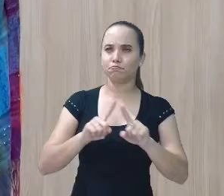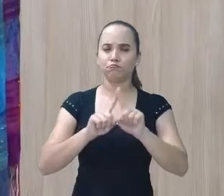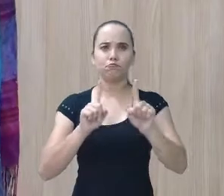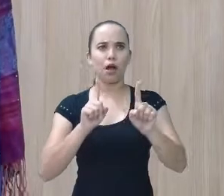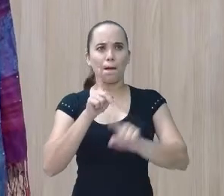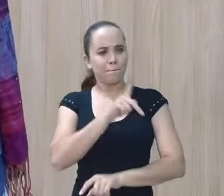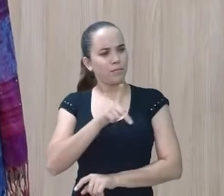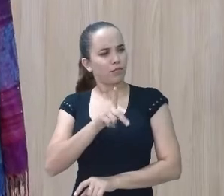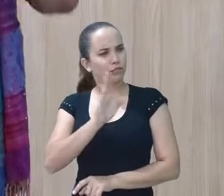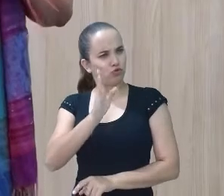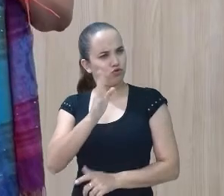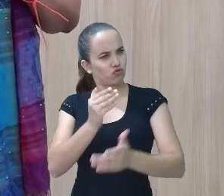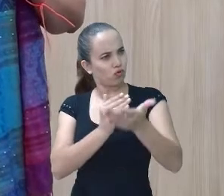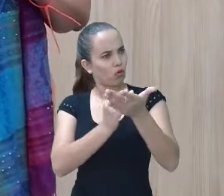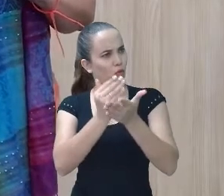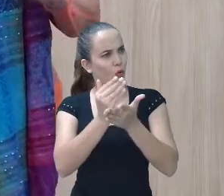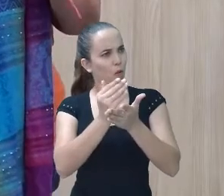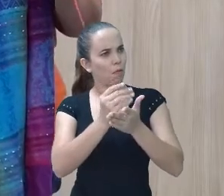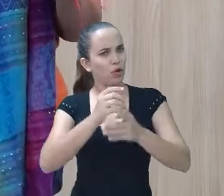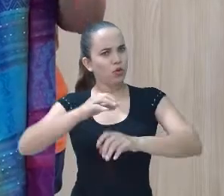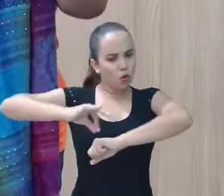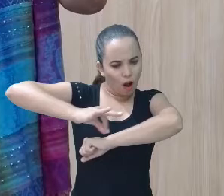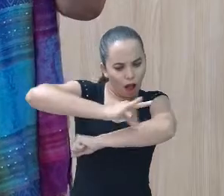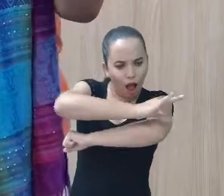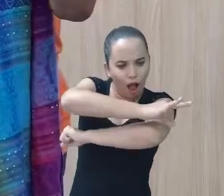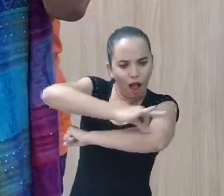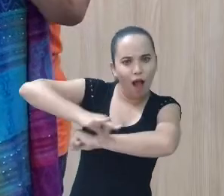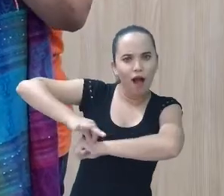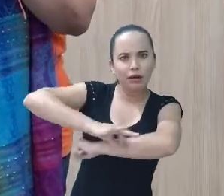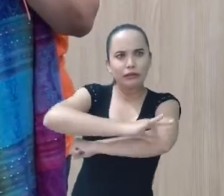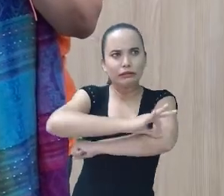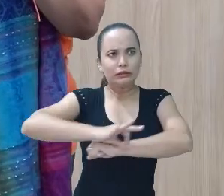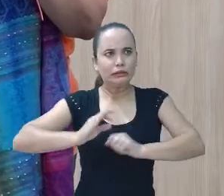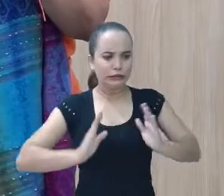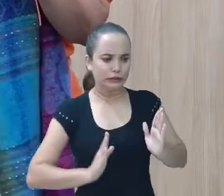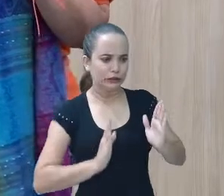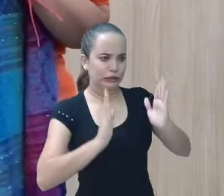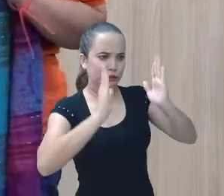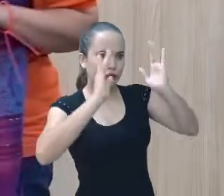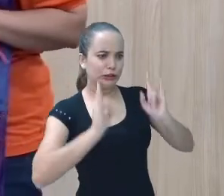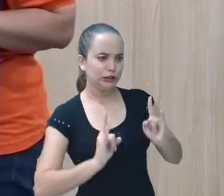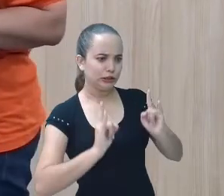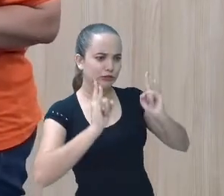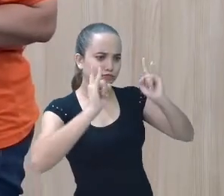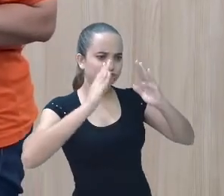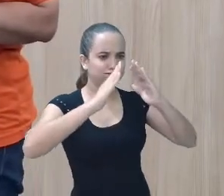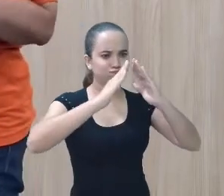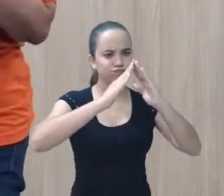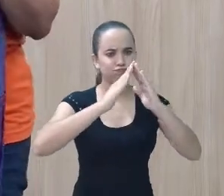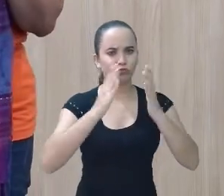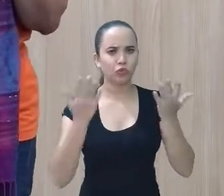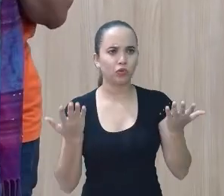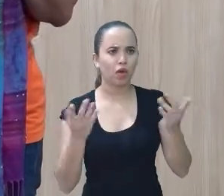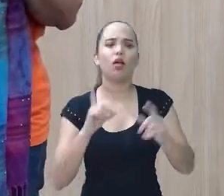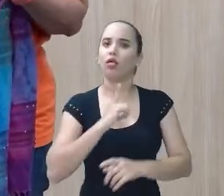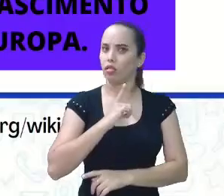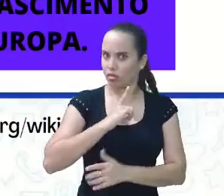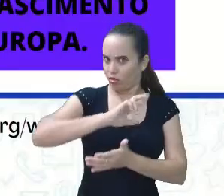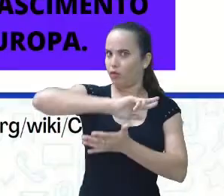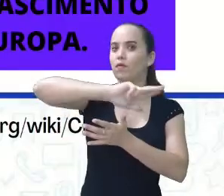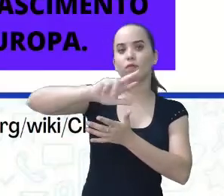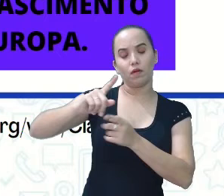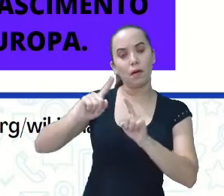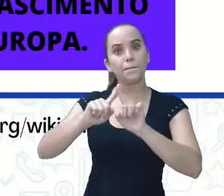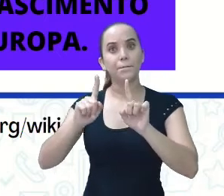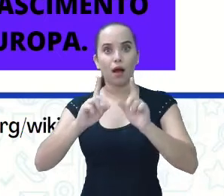professora já começou na arquitetura. Bom, teve em todas as linguagens. Mas a arquitetura, ela se destacou